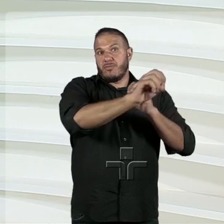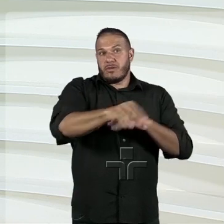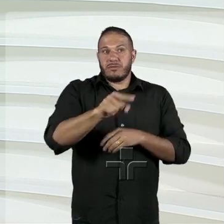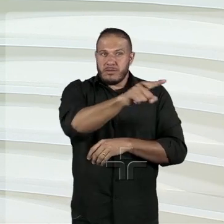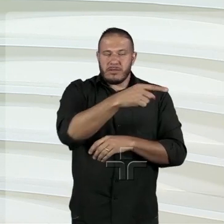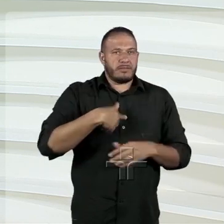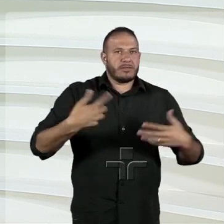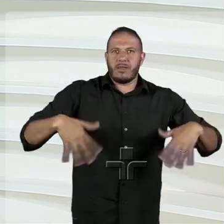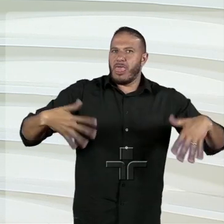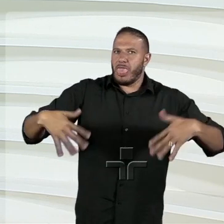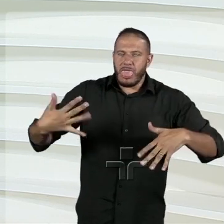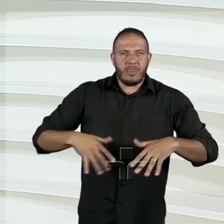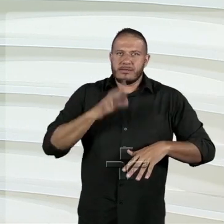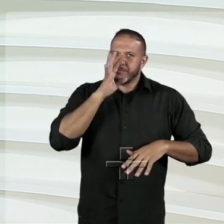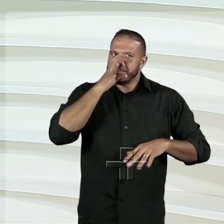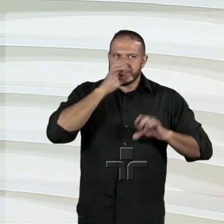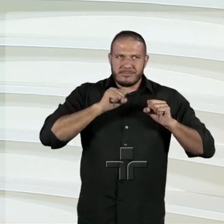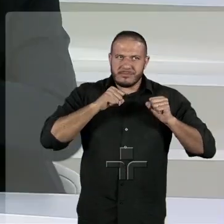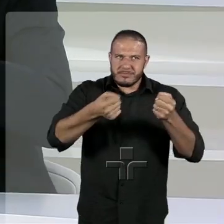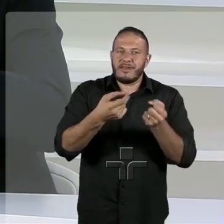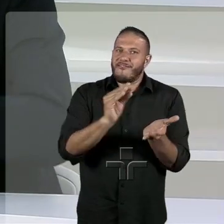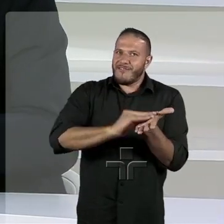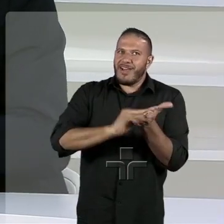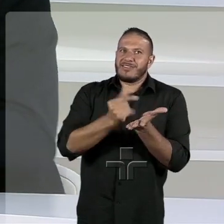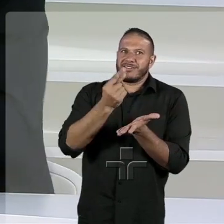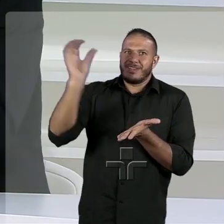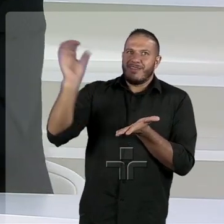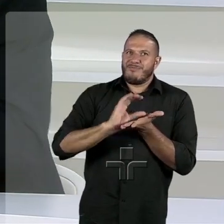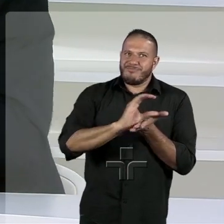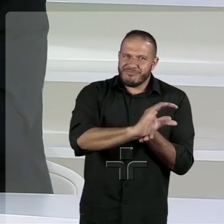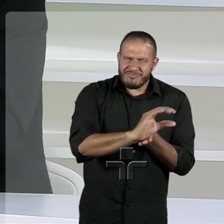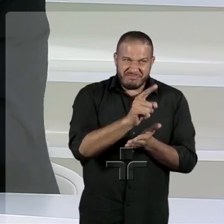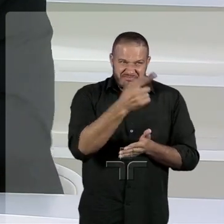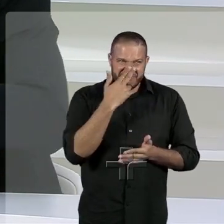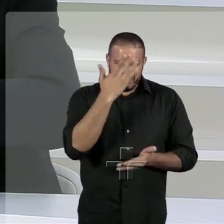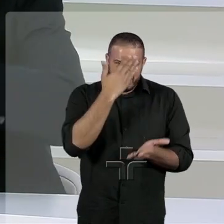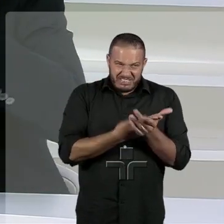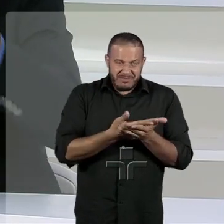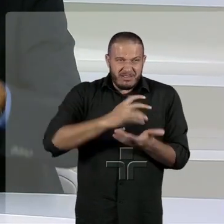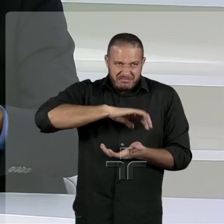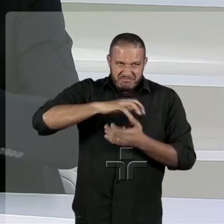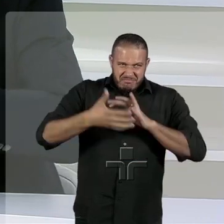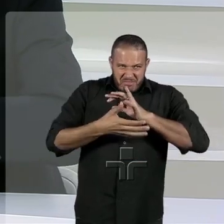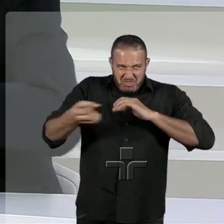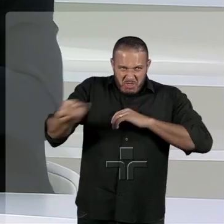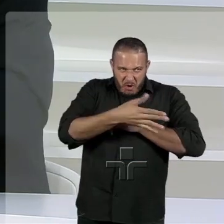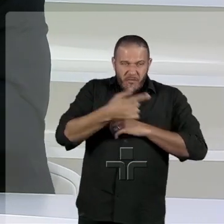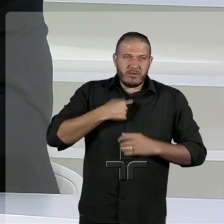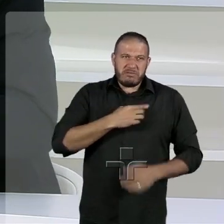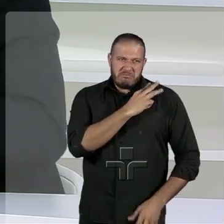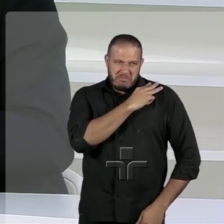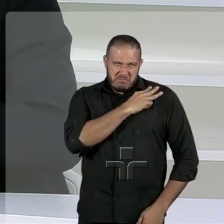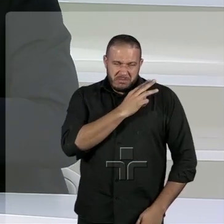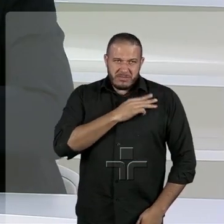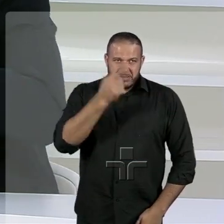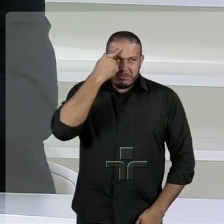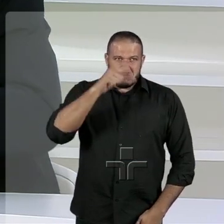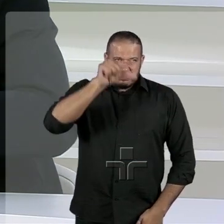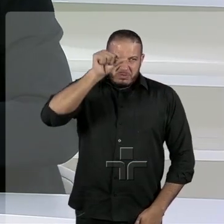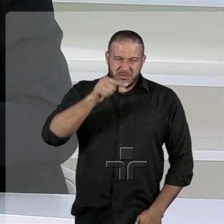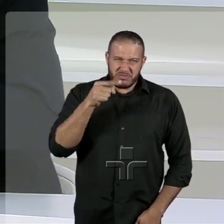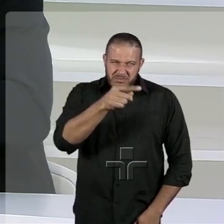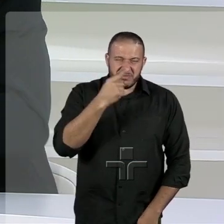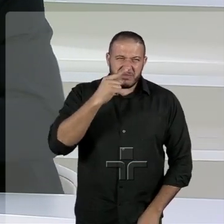que se virar sozinhos num cenário de pouco recurso. O senhor acha que é viável que essa reforma no ensino médio, tão idealizada, ela